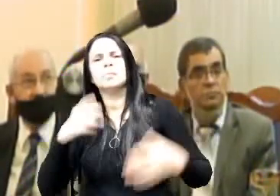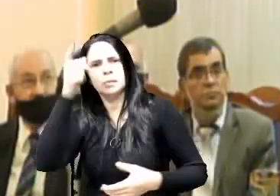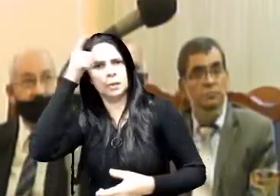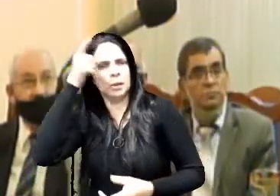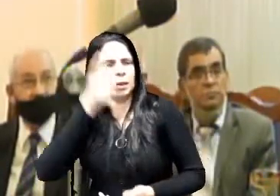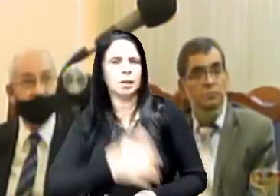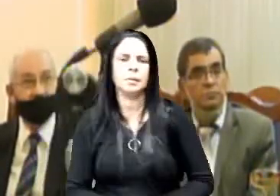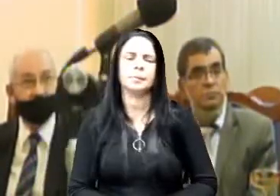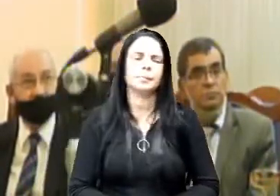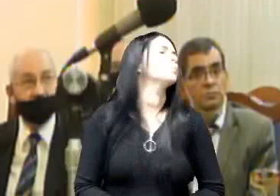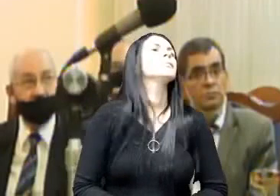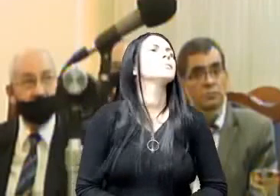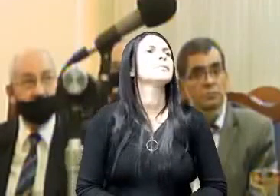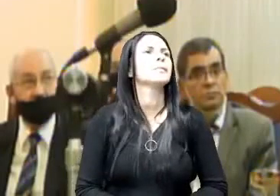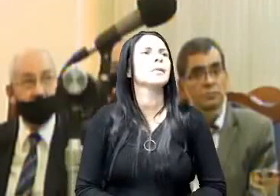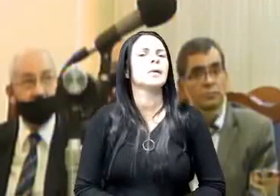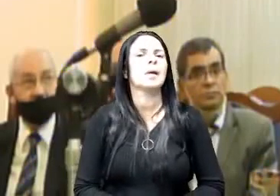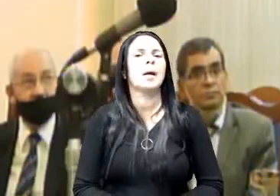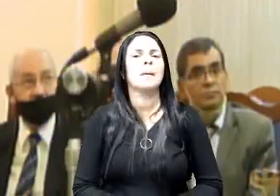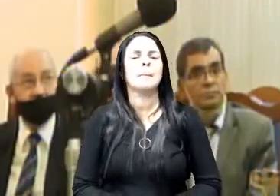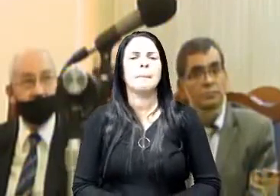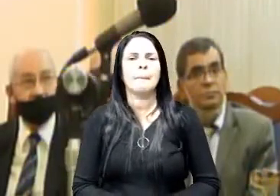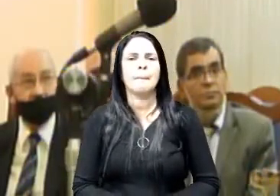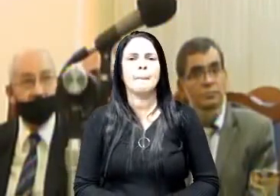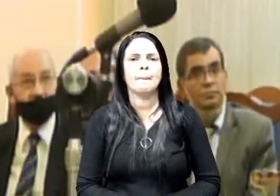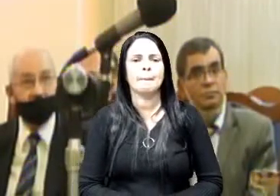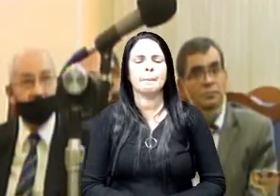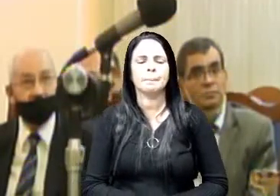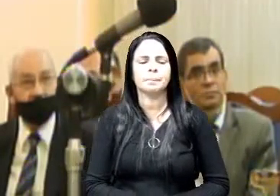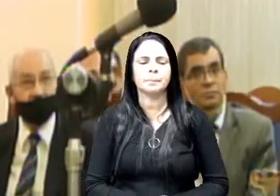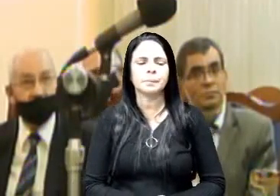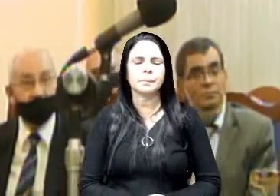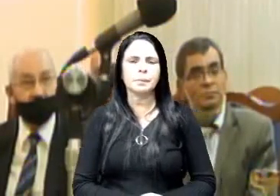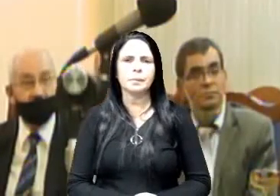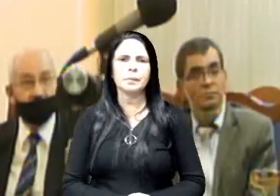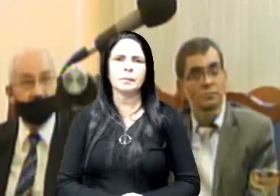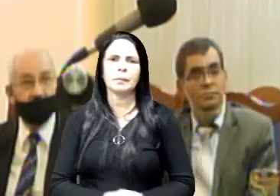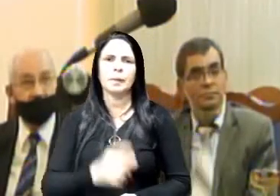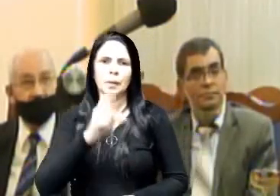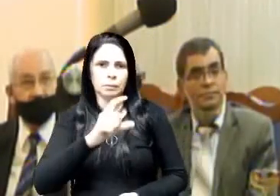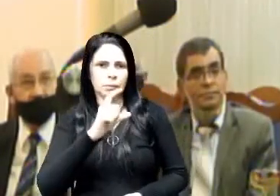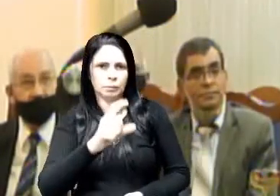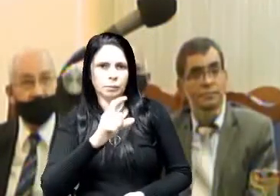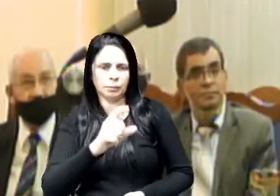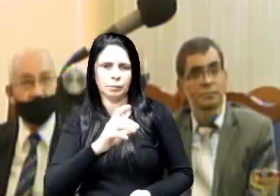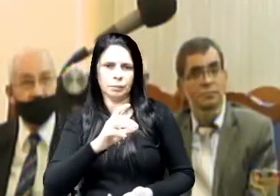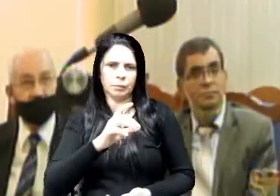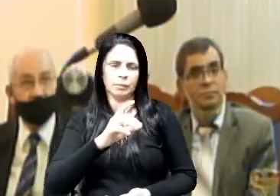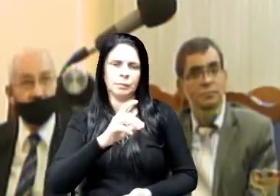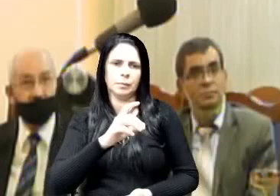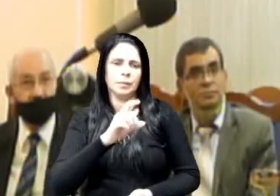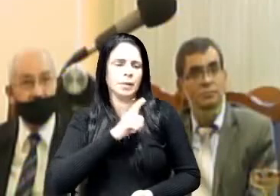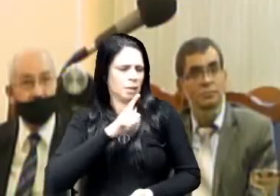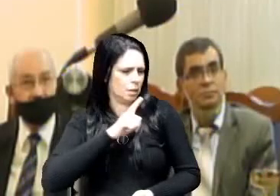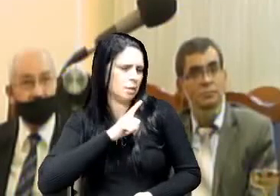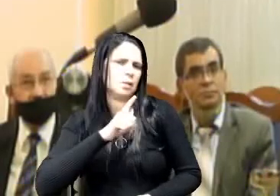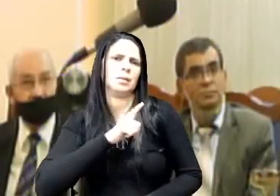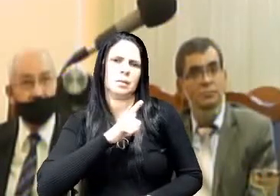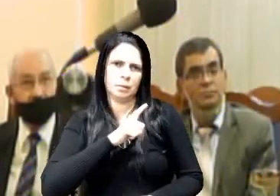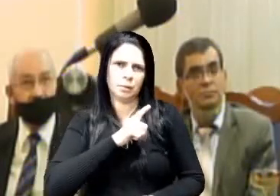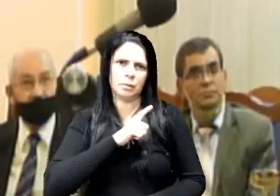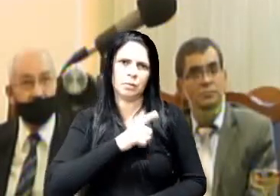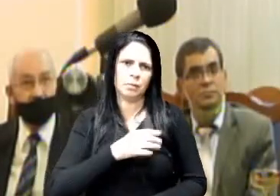Segundo alguns estudiosos, havia um espírito mau para tentar Paulo, para humilhar